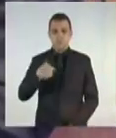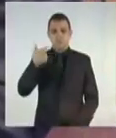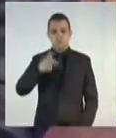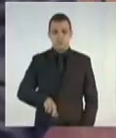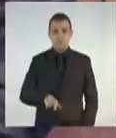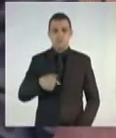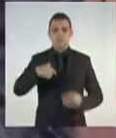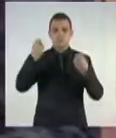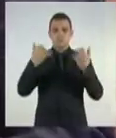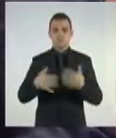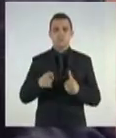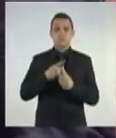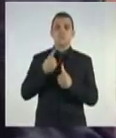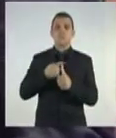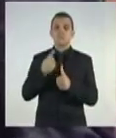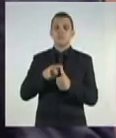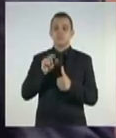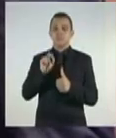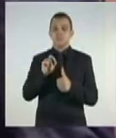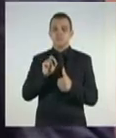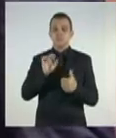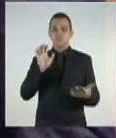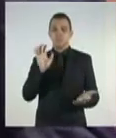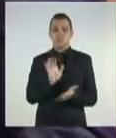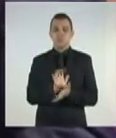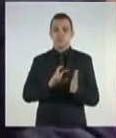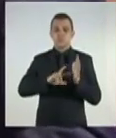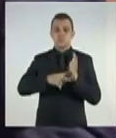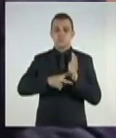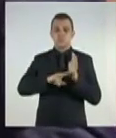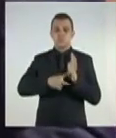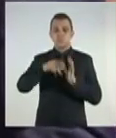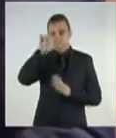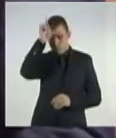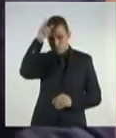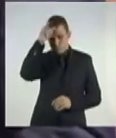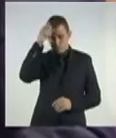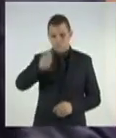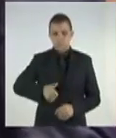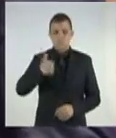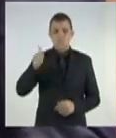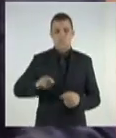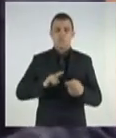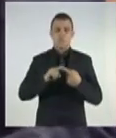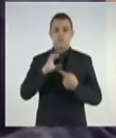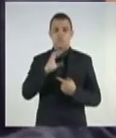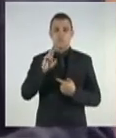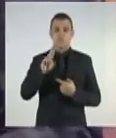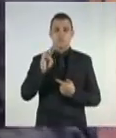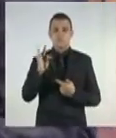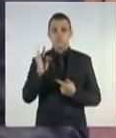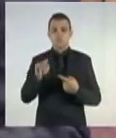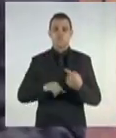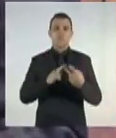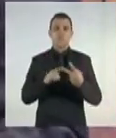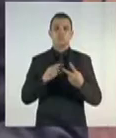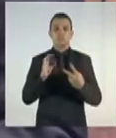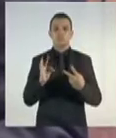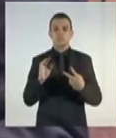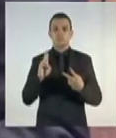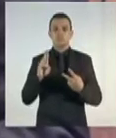citar as centrais que estão envolvidas nessa articulação, que além da CUT, a FUP e a